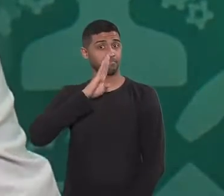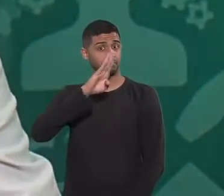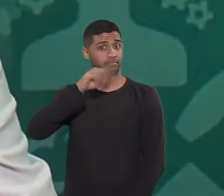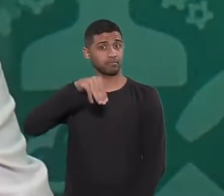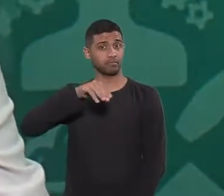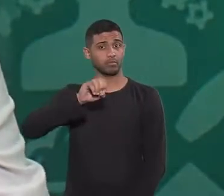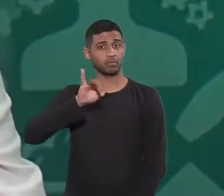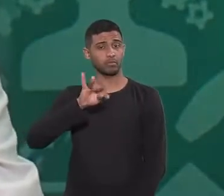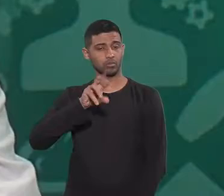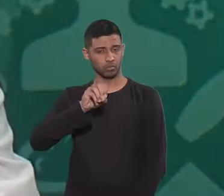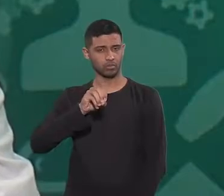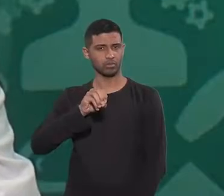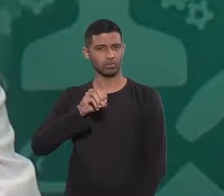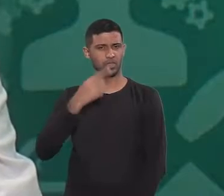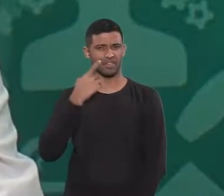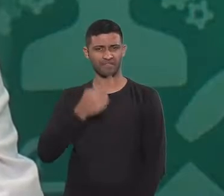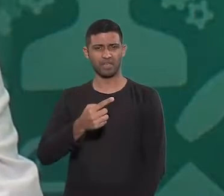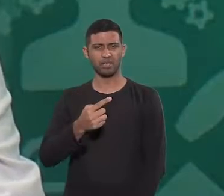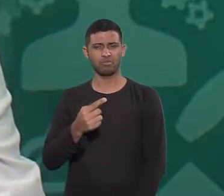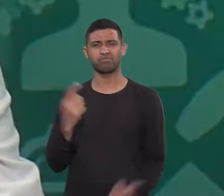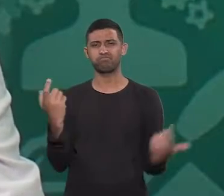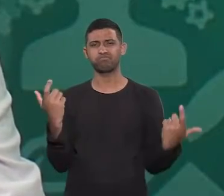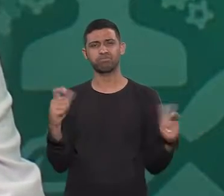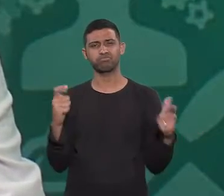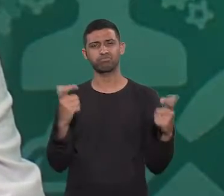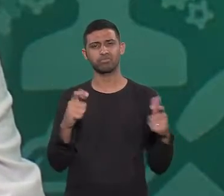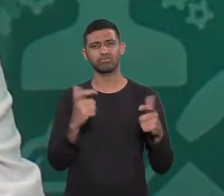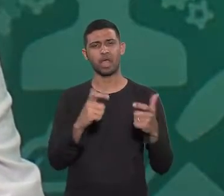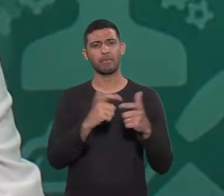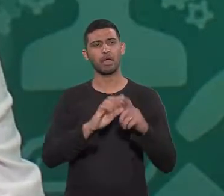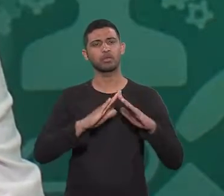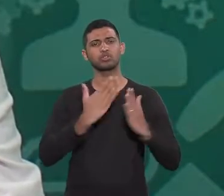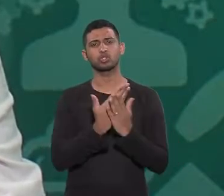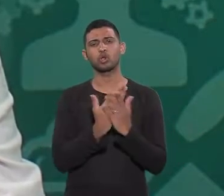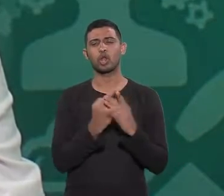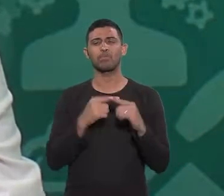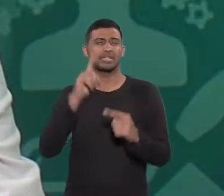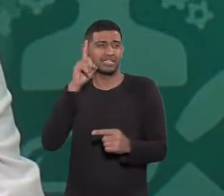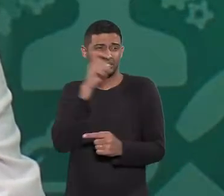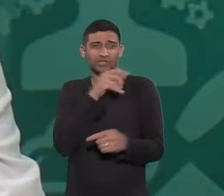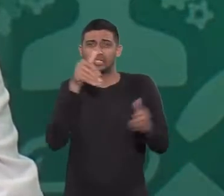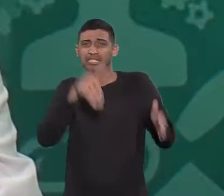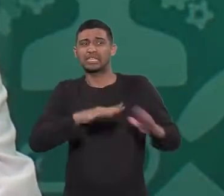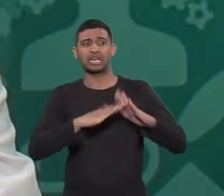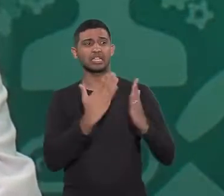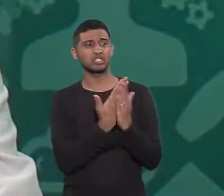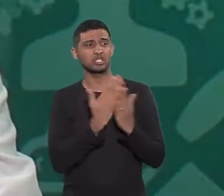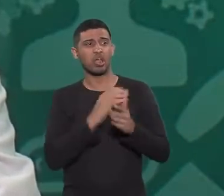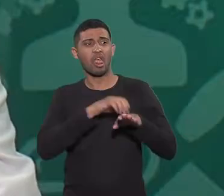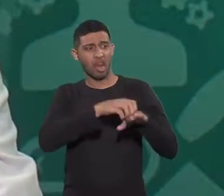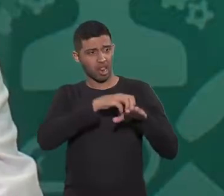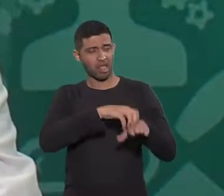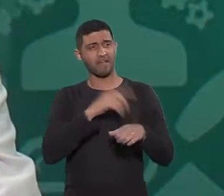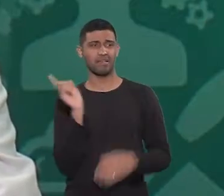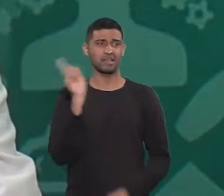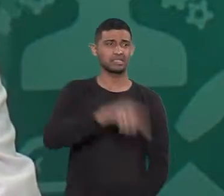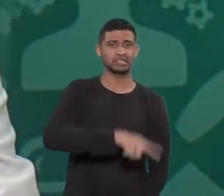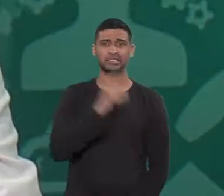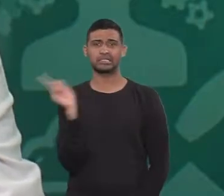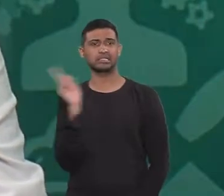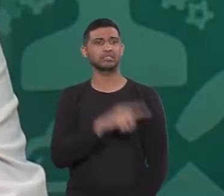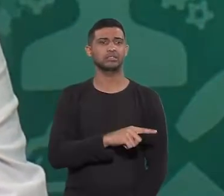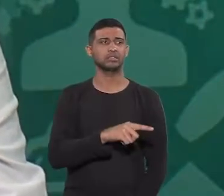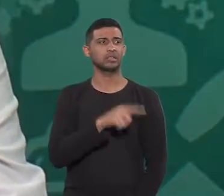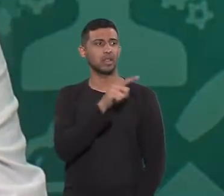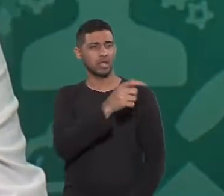dos principais motivos da evasão do jovem da escola é a mobilidade, a dificuldade de chegar até a escola e